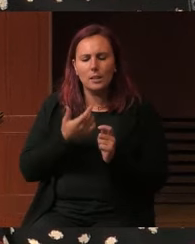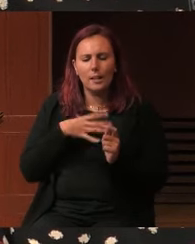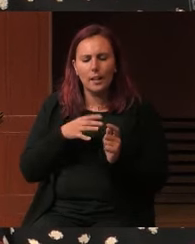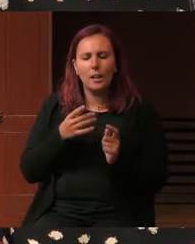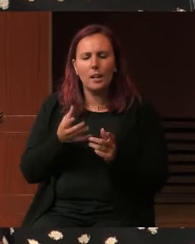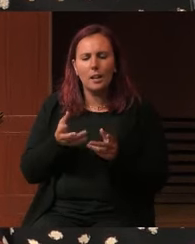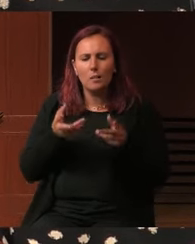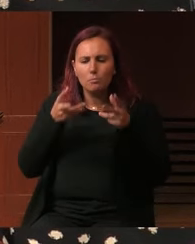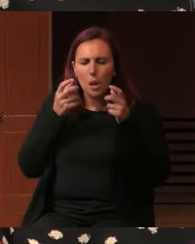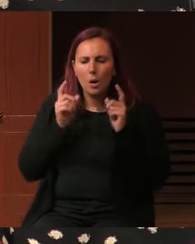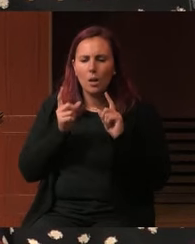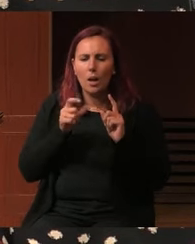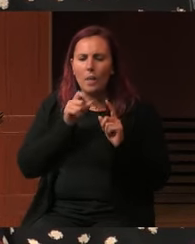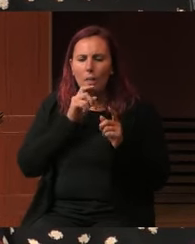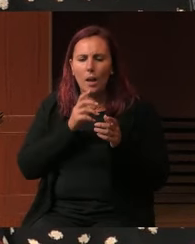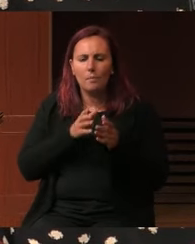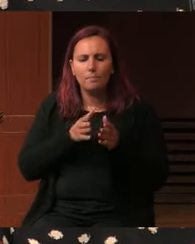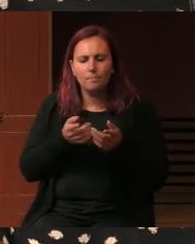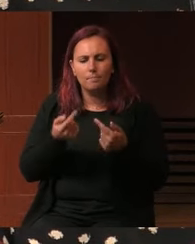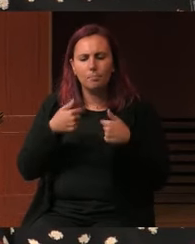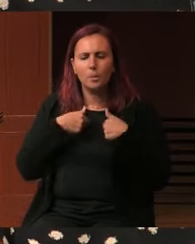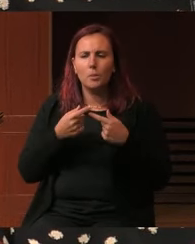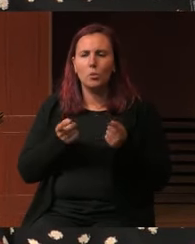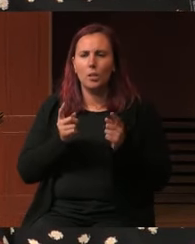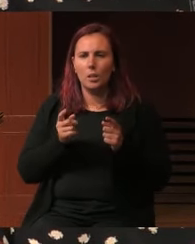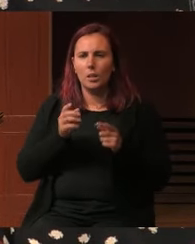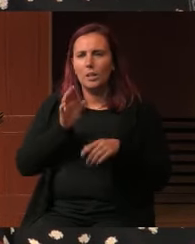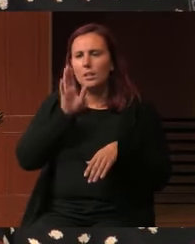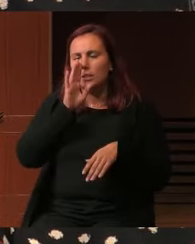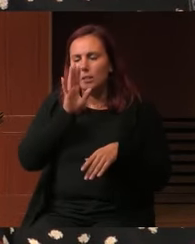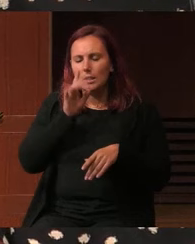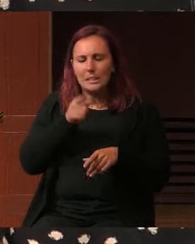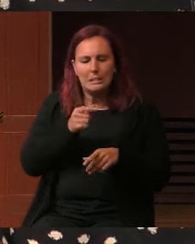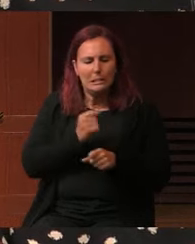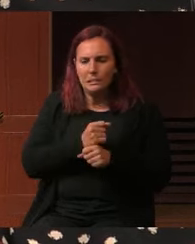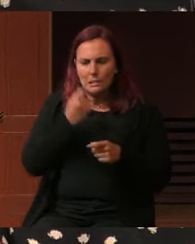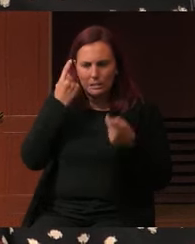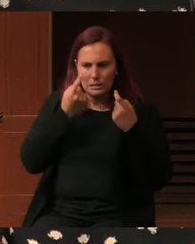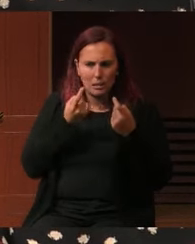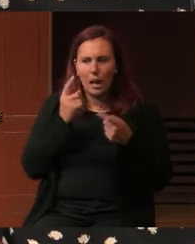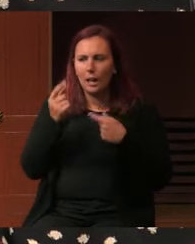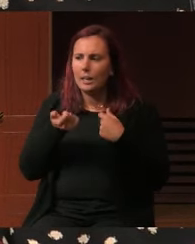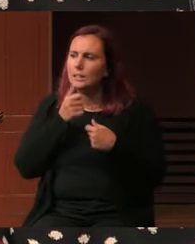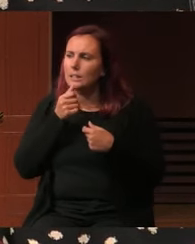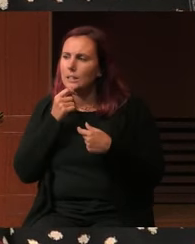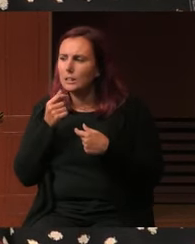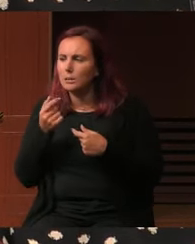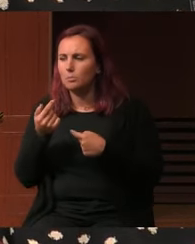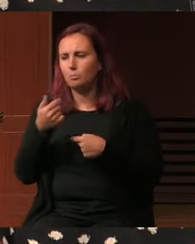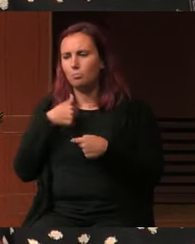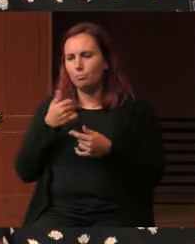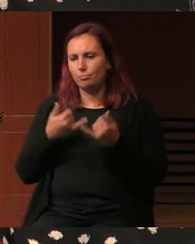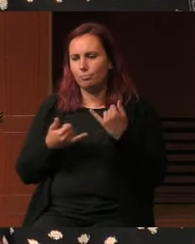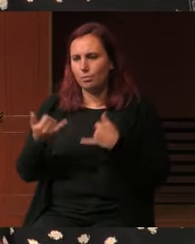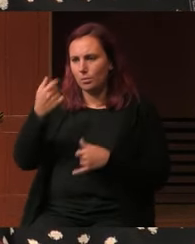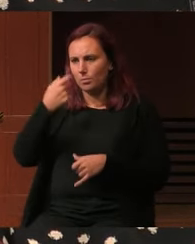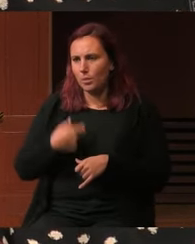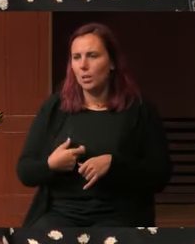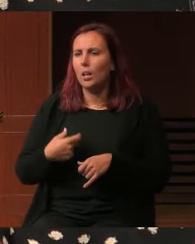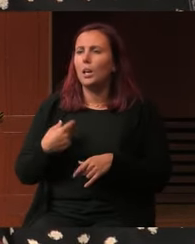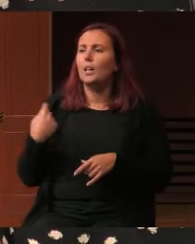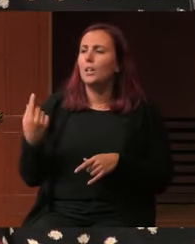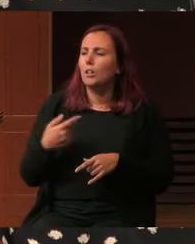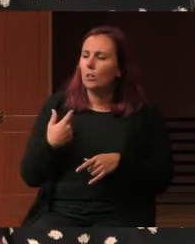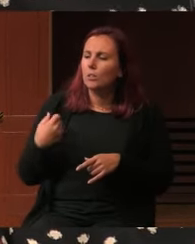pode servir melhor. Porque se não fizermos esse exercício, alguém vai decidir por nós. E nós estaremos sempre, com